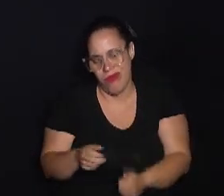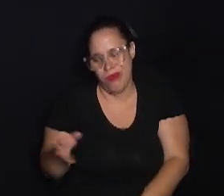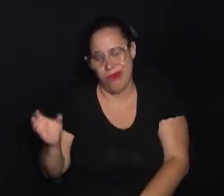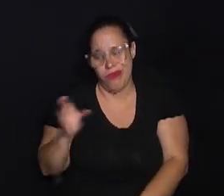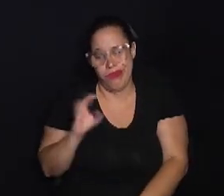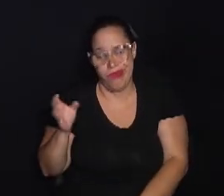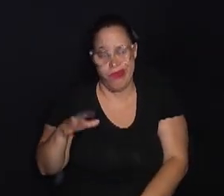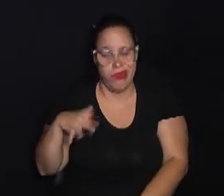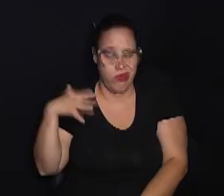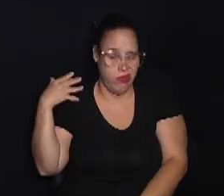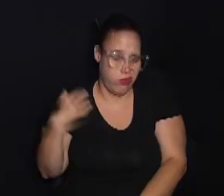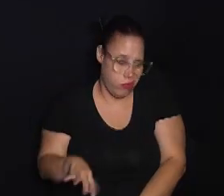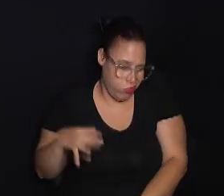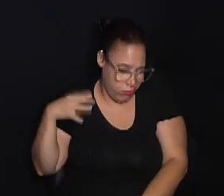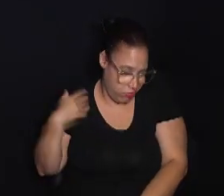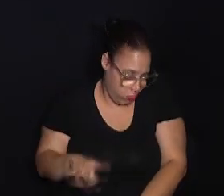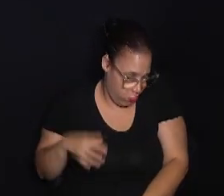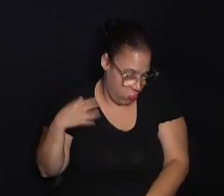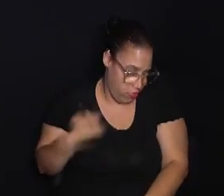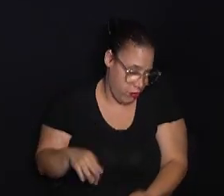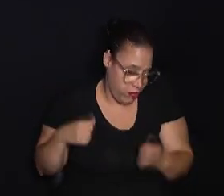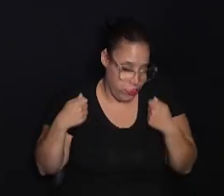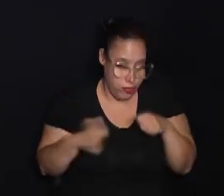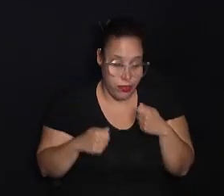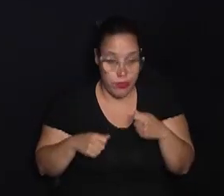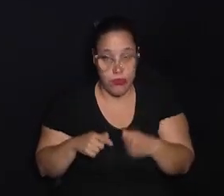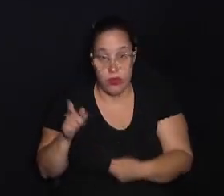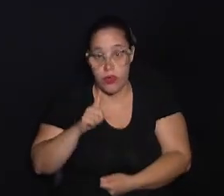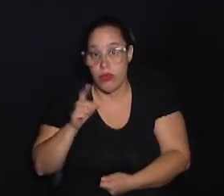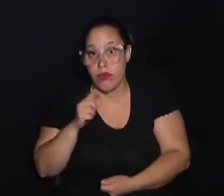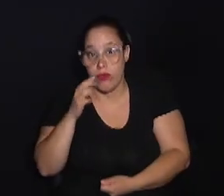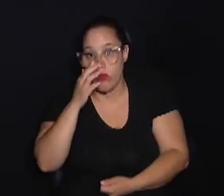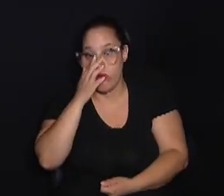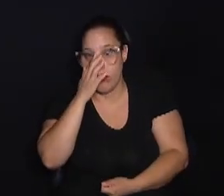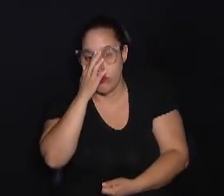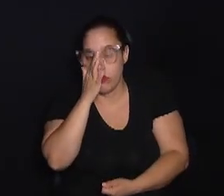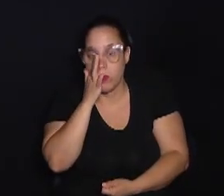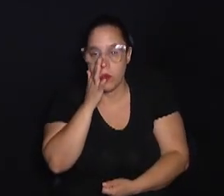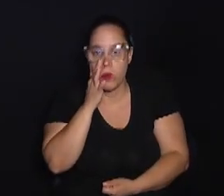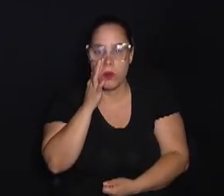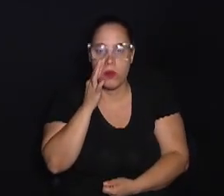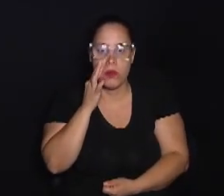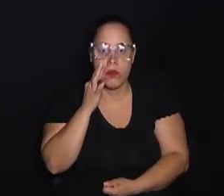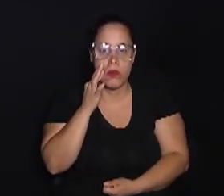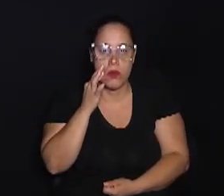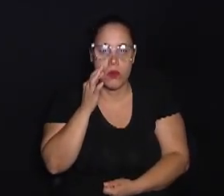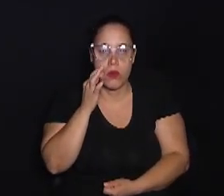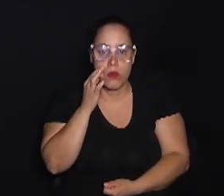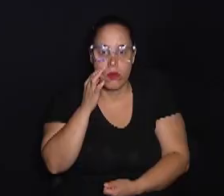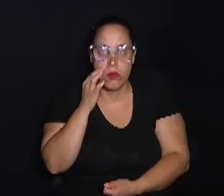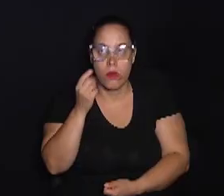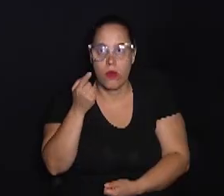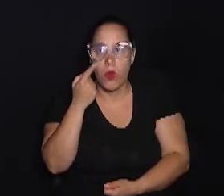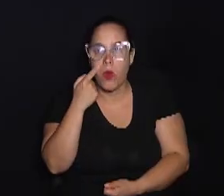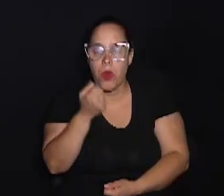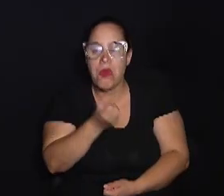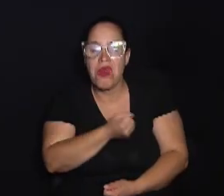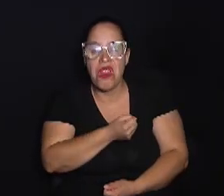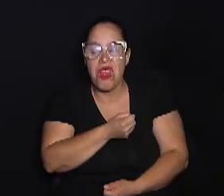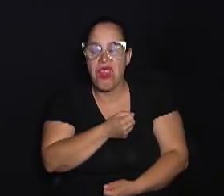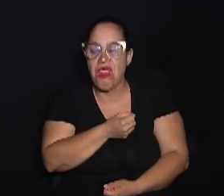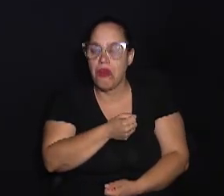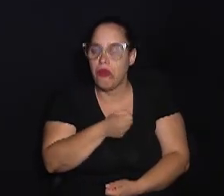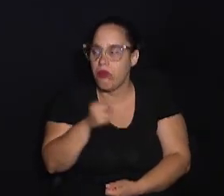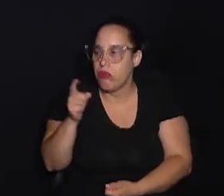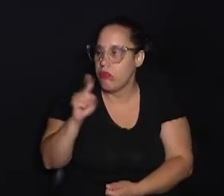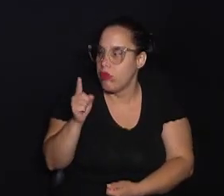cara. Então a gente precisa garantir, isso não é meramente, muitas pessoas só olham pelo dado econômico, né?